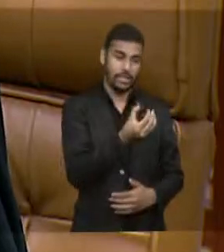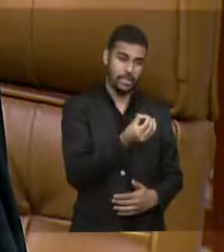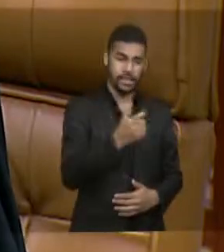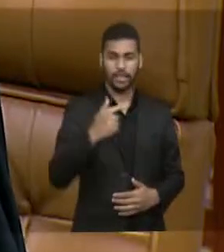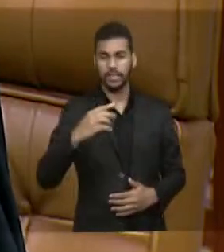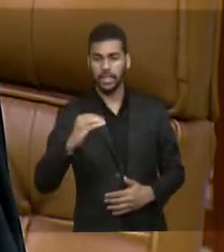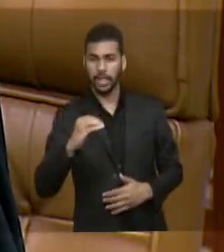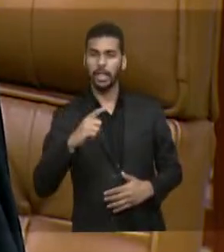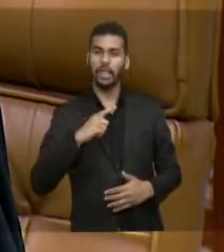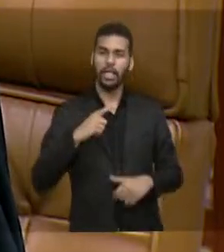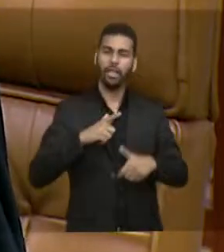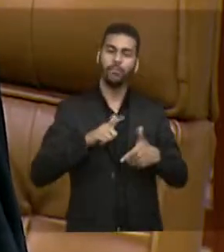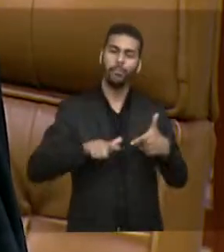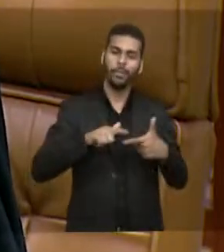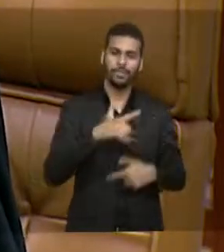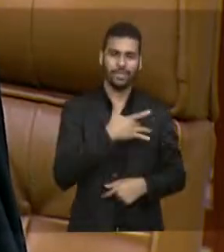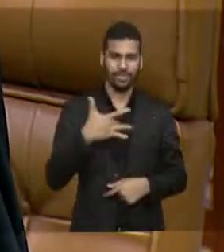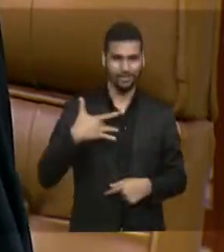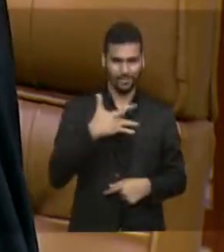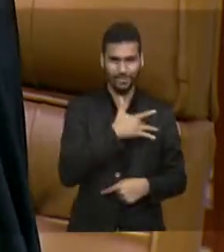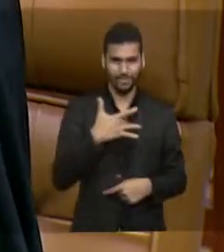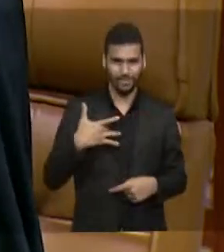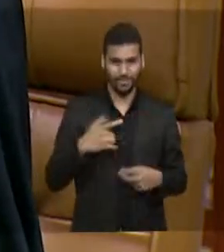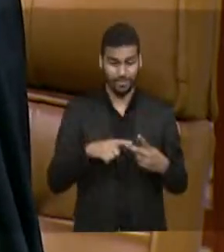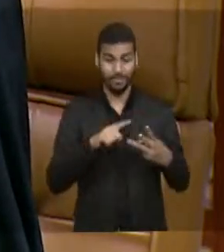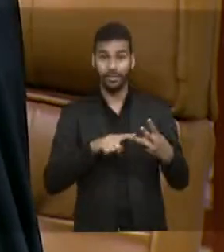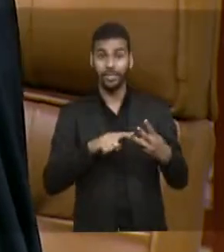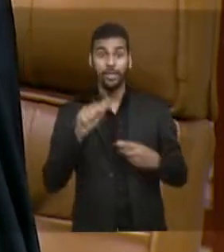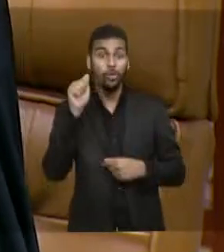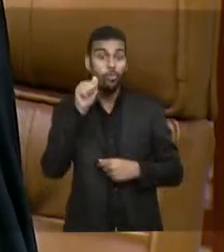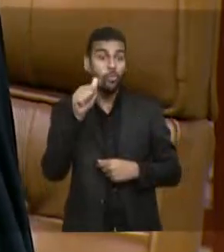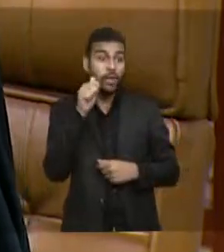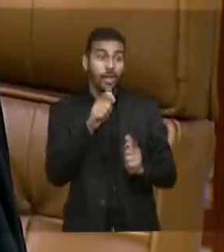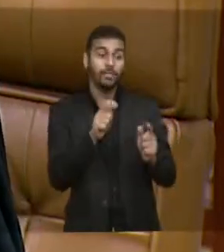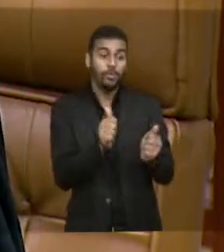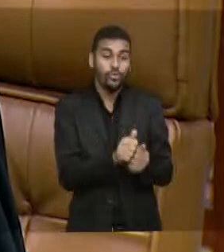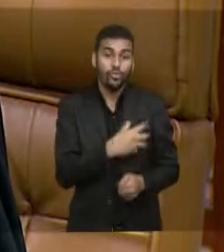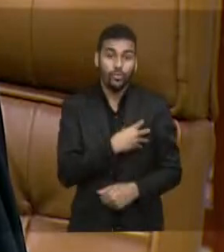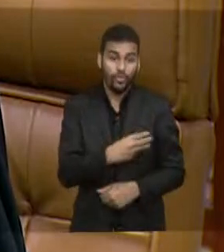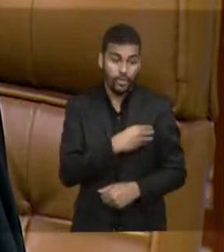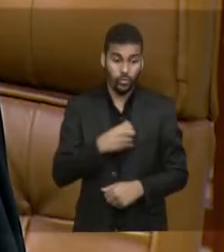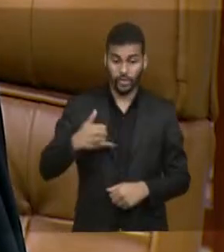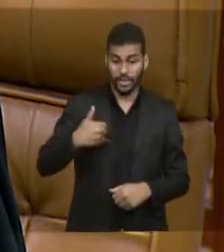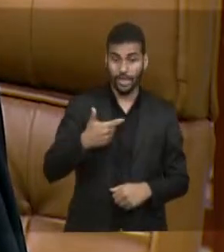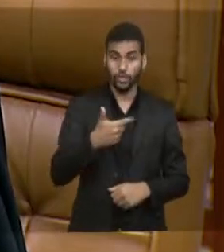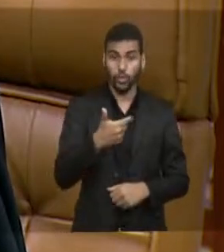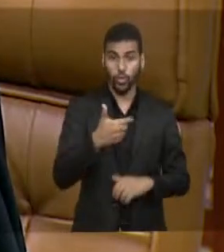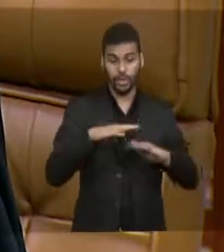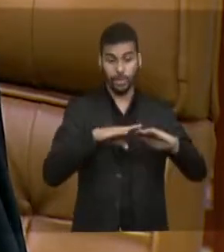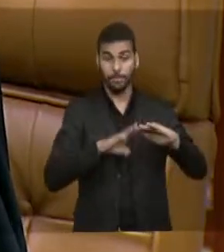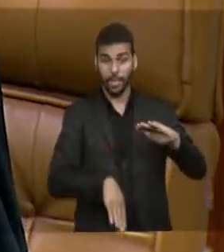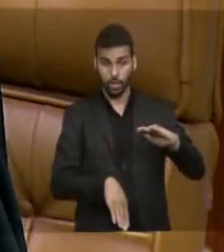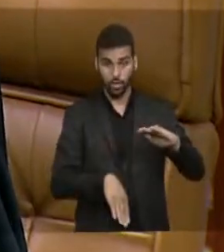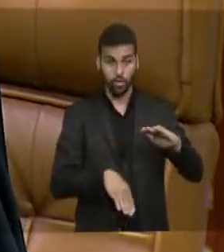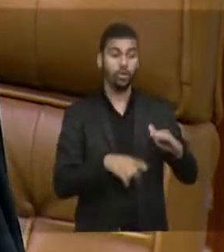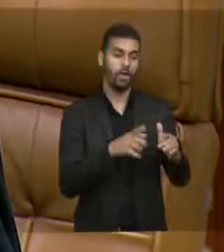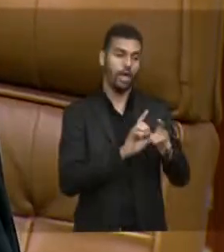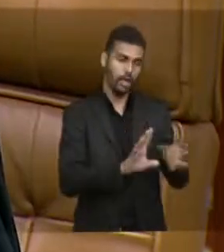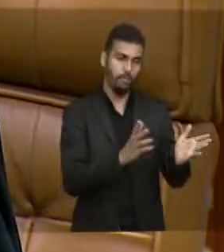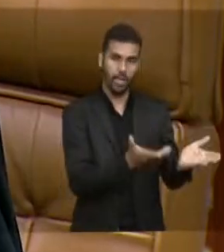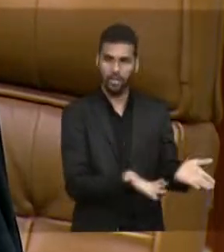orbidades e mulheres que estavam com os filhos menores de 12 anos é nos atos